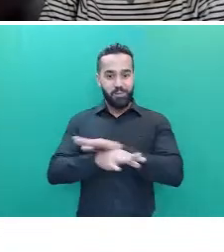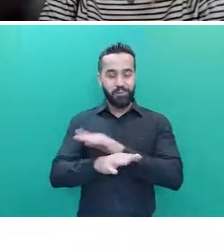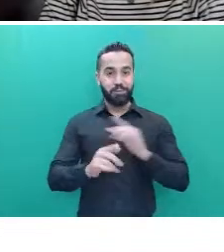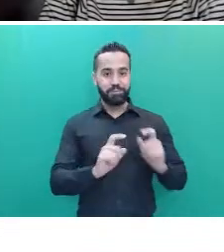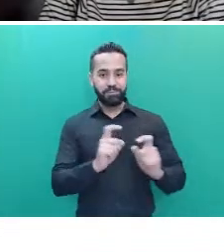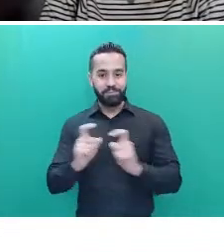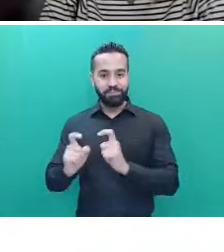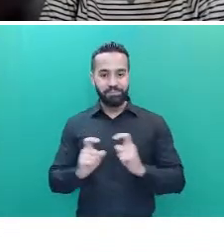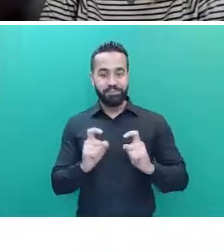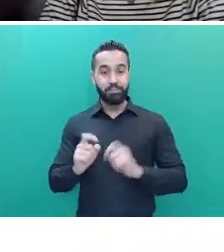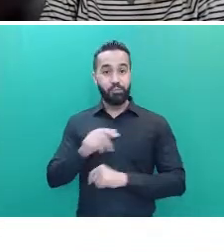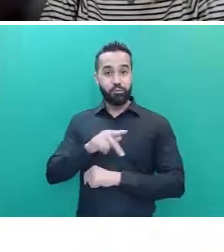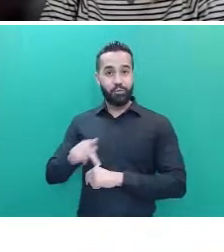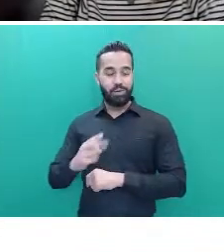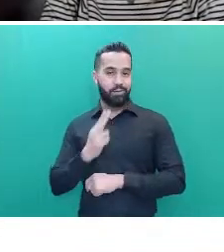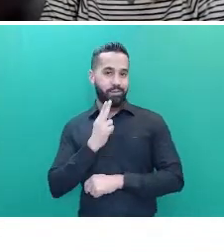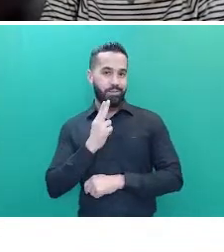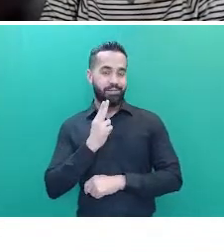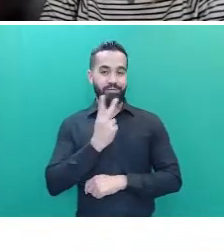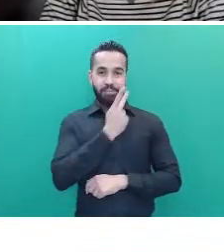professoras Neiva, Patrícia e eu